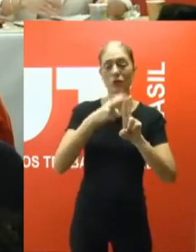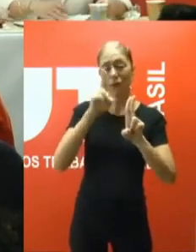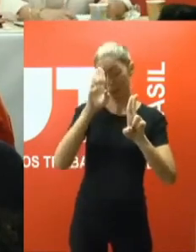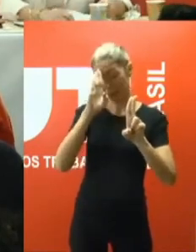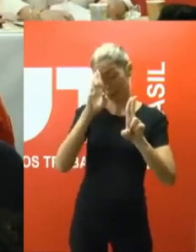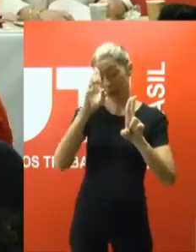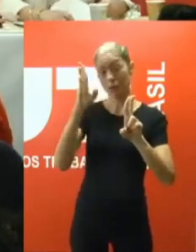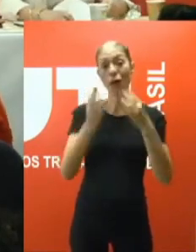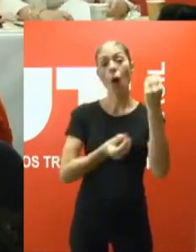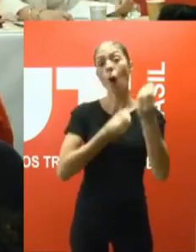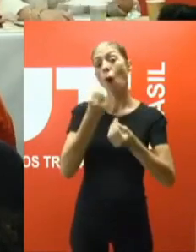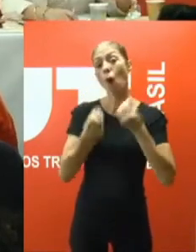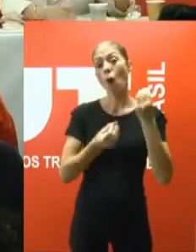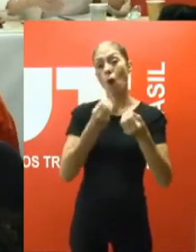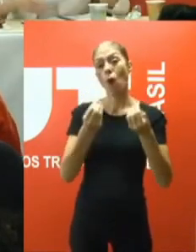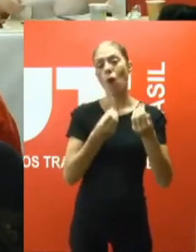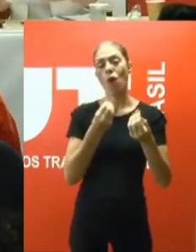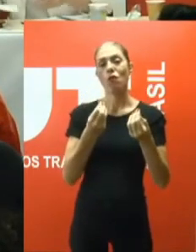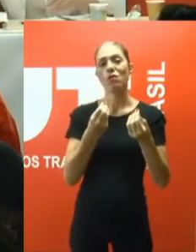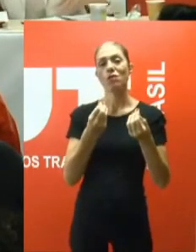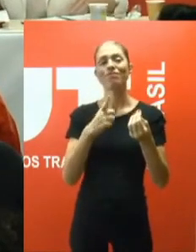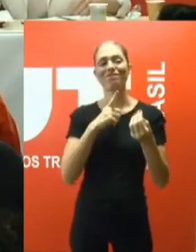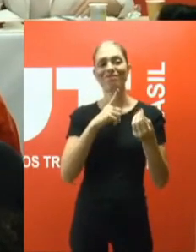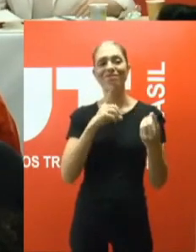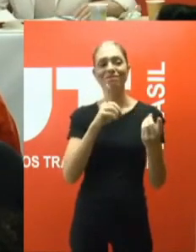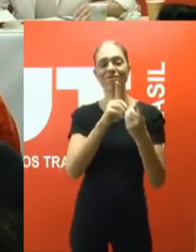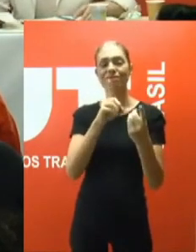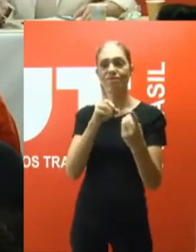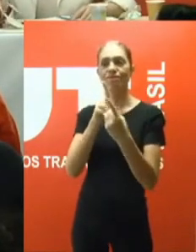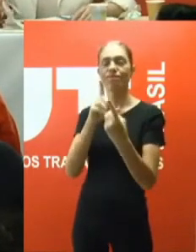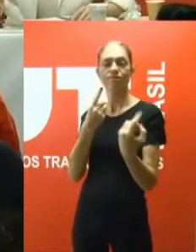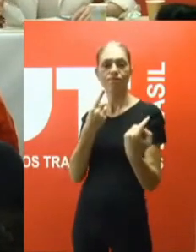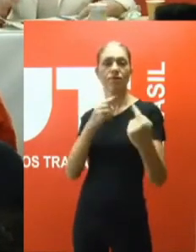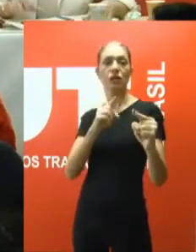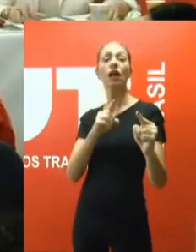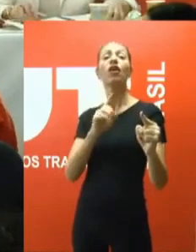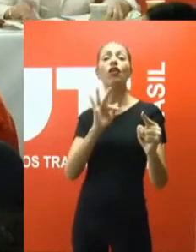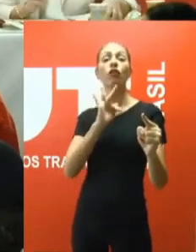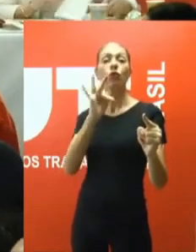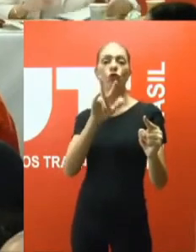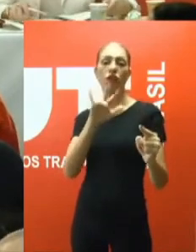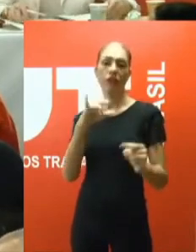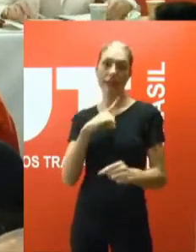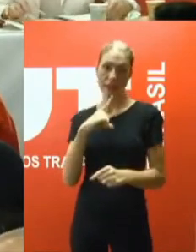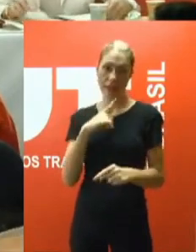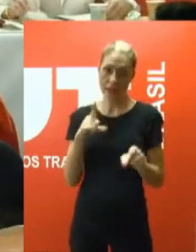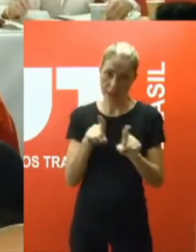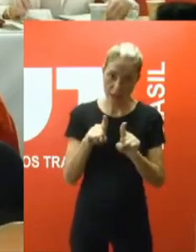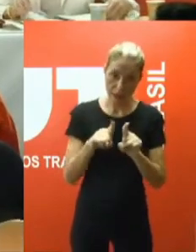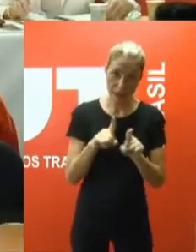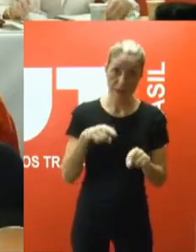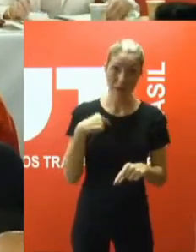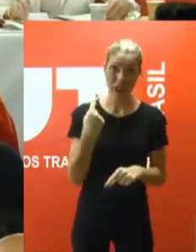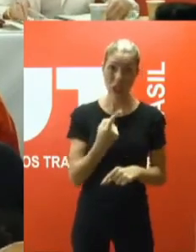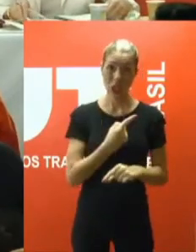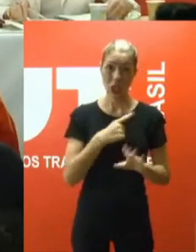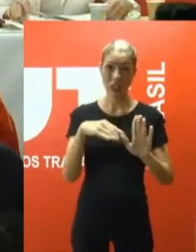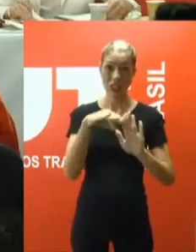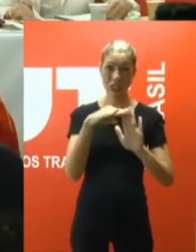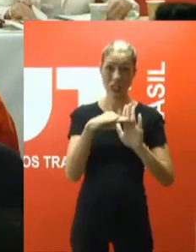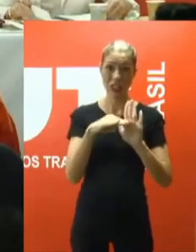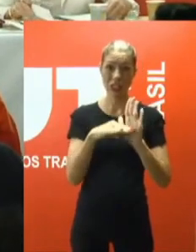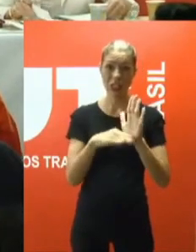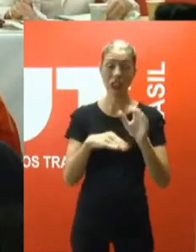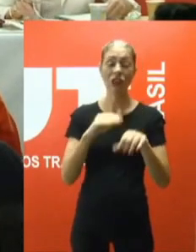para enfrentar tudo o que estamos enfrentando e o que poderá vir. Então, nossas diretrizes, elas